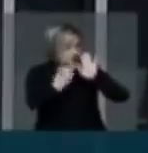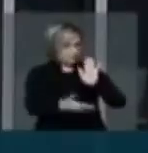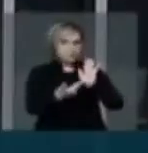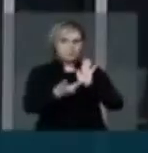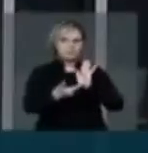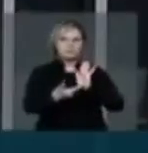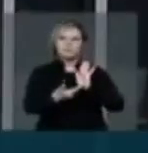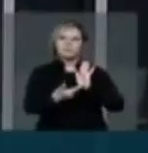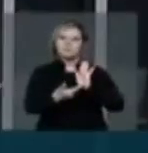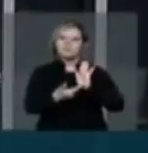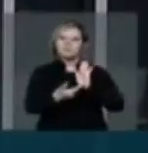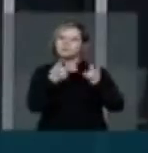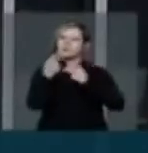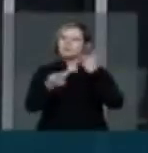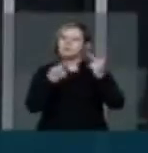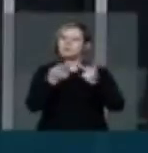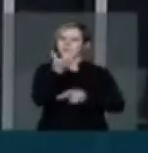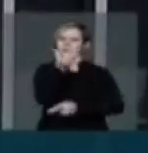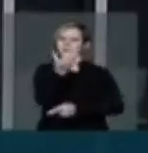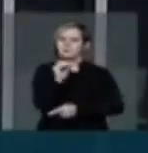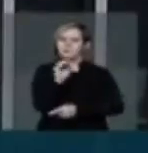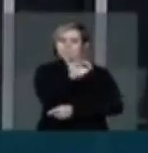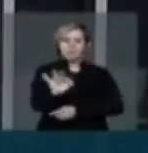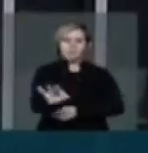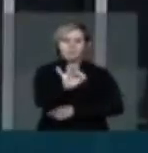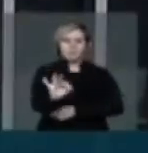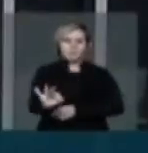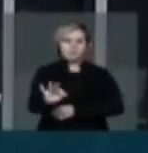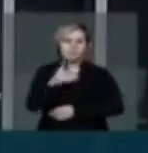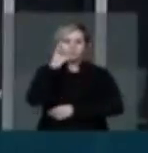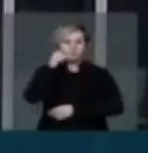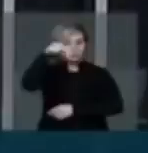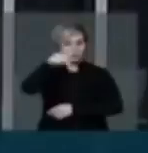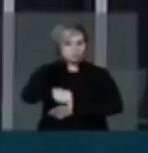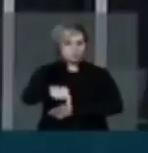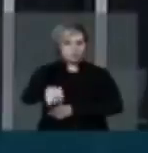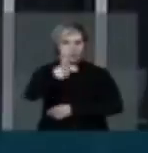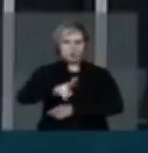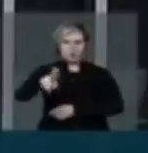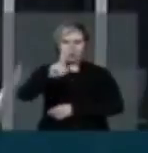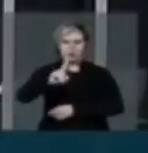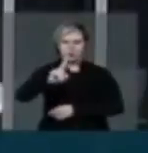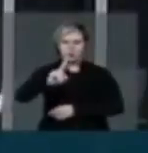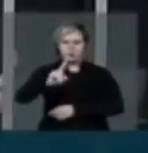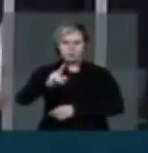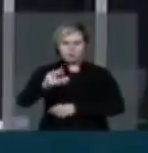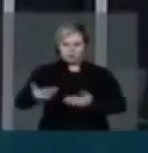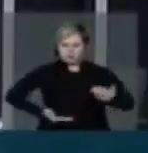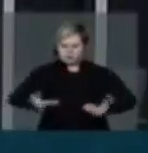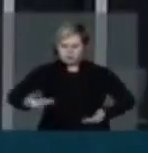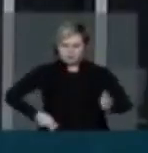senhor presidente, que 60% dos deputados aqui usam os serviços